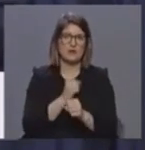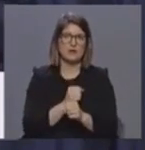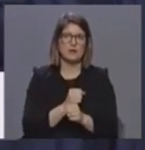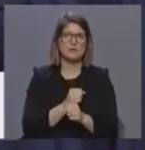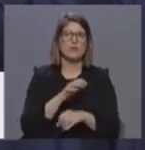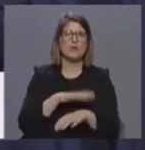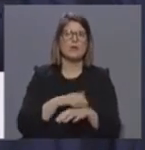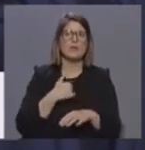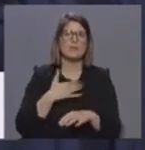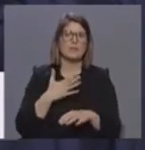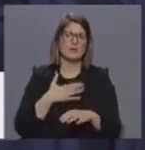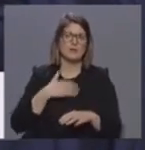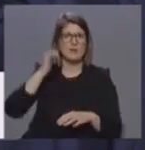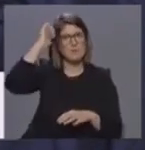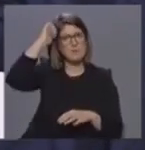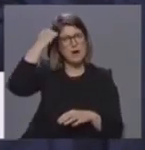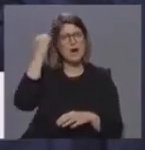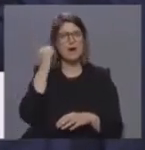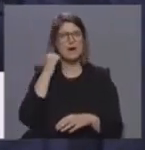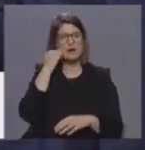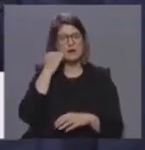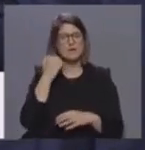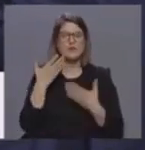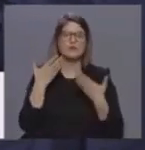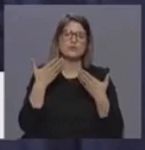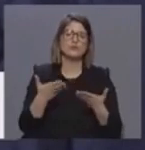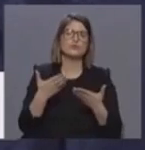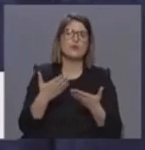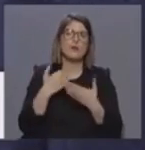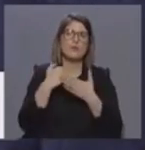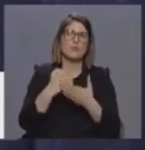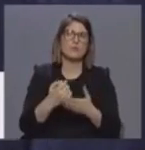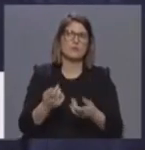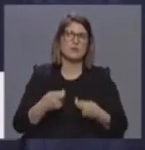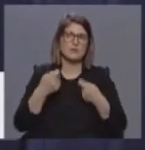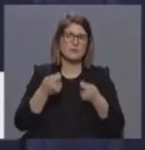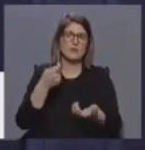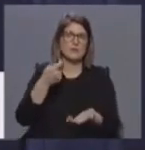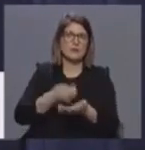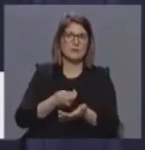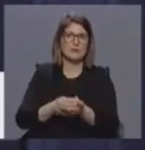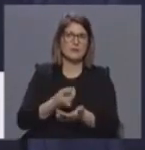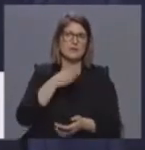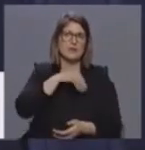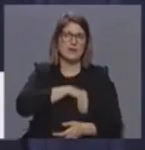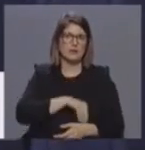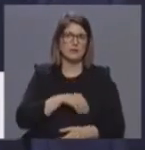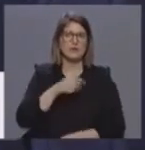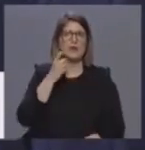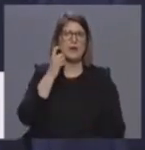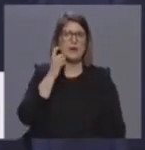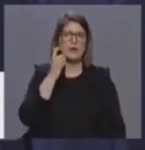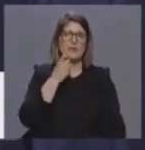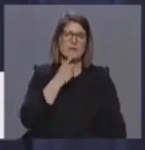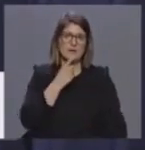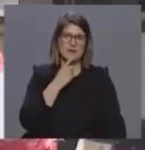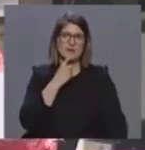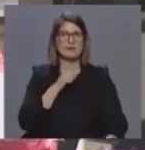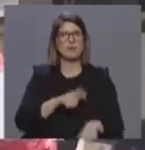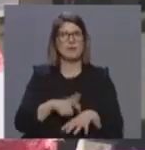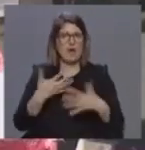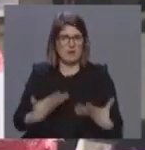de empresas mais afetadas para apoiar o financiamento e o pagamento do salário do mês de abril é a medida de efeito mais